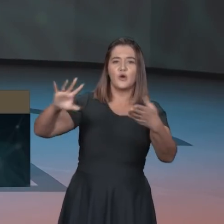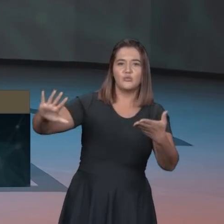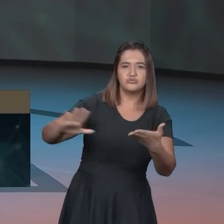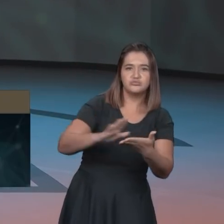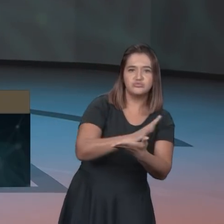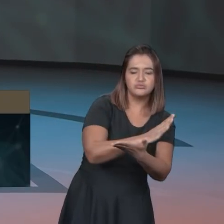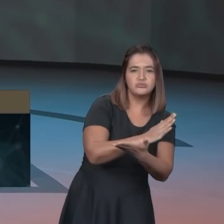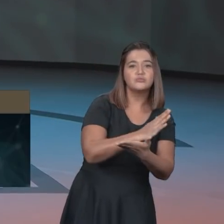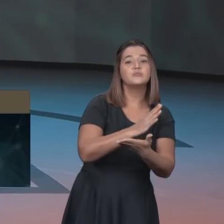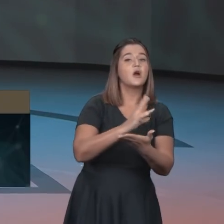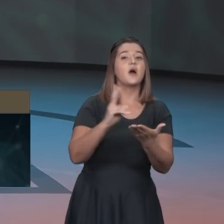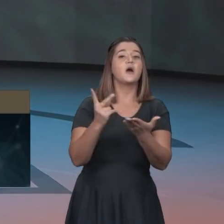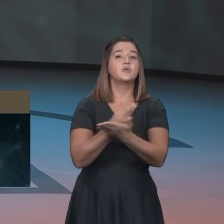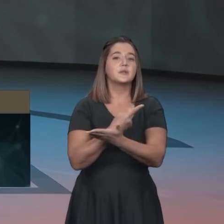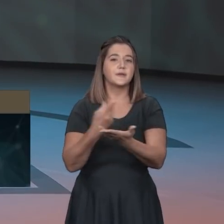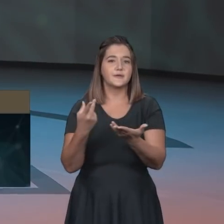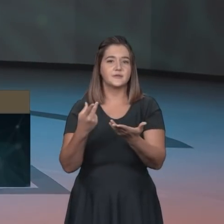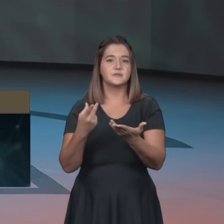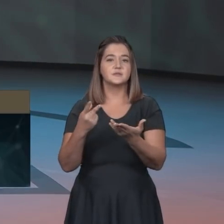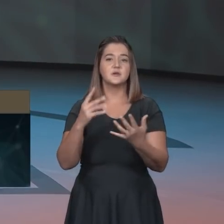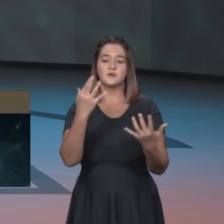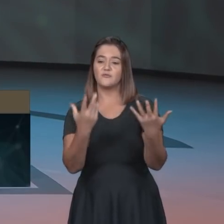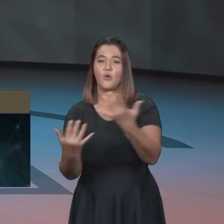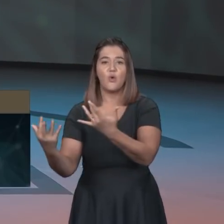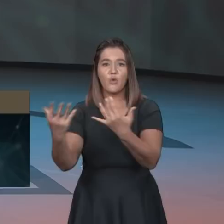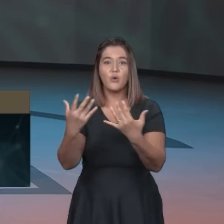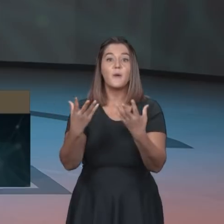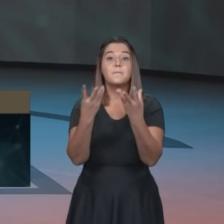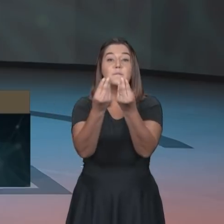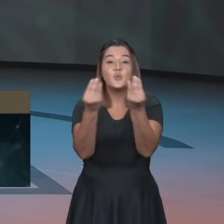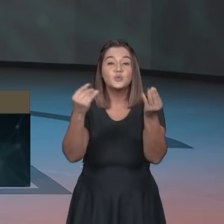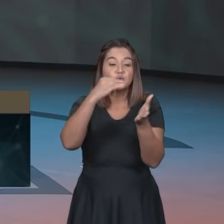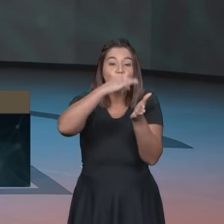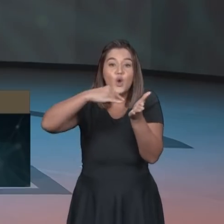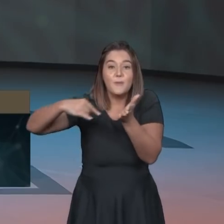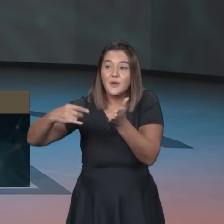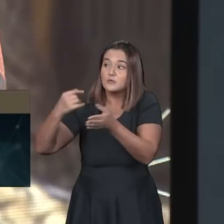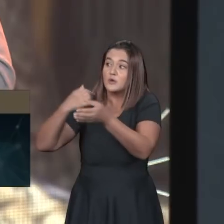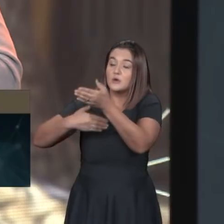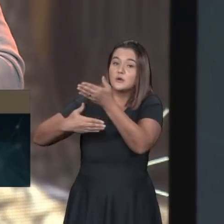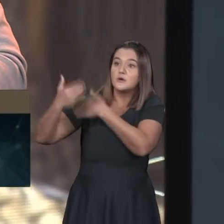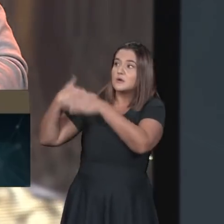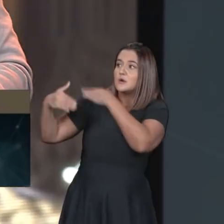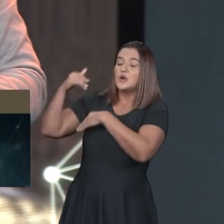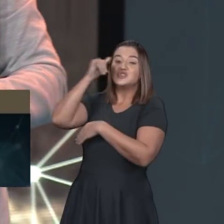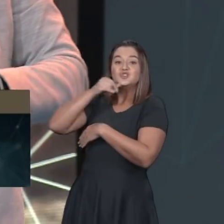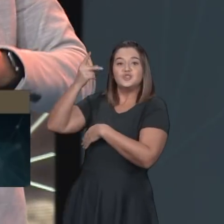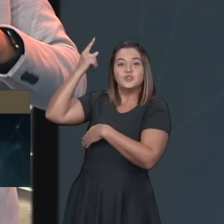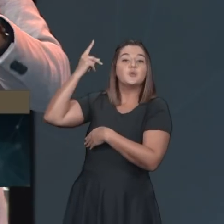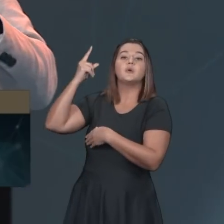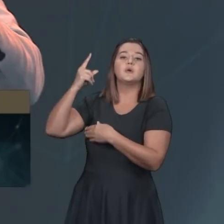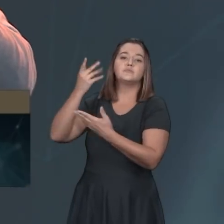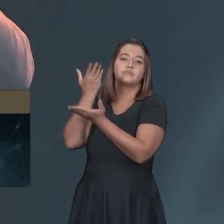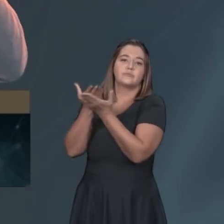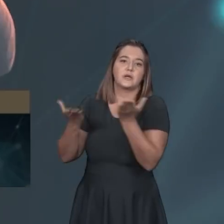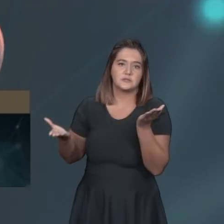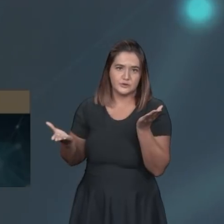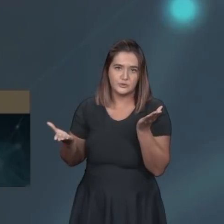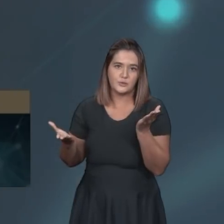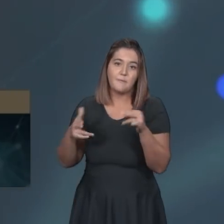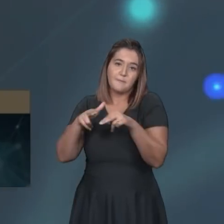Alexandria, a Biblioteca de Constantinopla, fizeram com que muitos documentos se perdessem. Mas apesar de eu ter